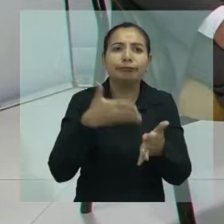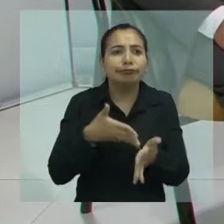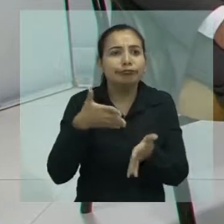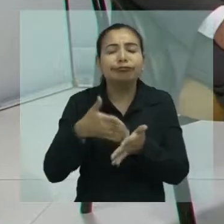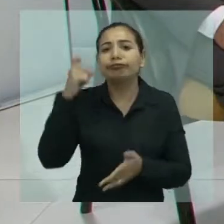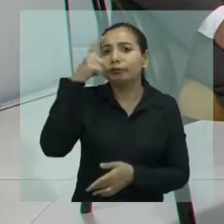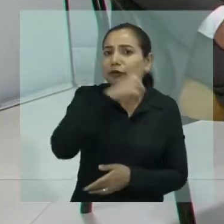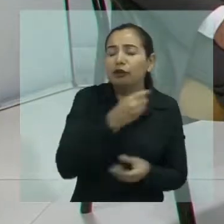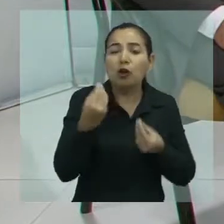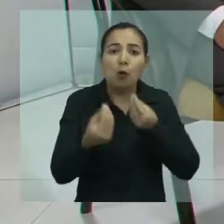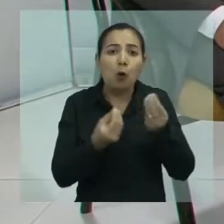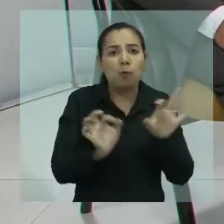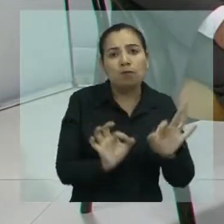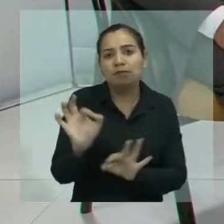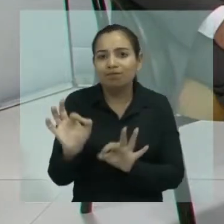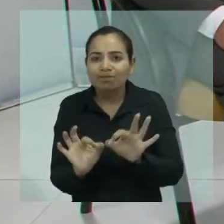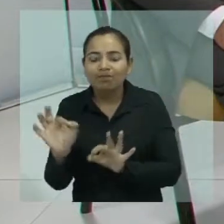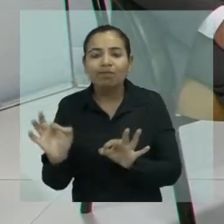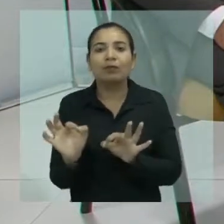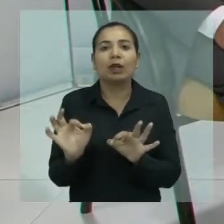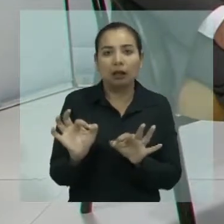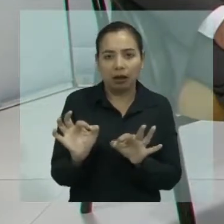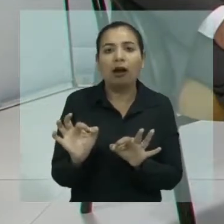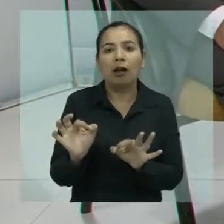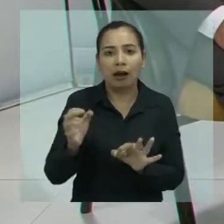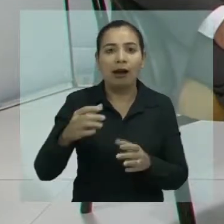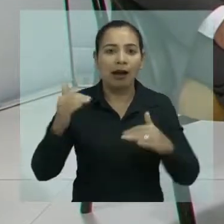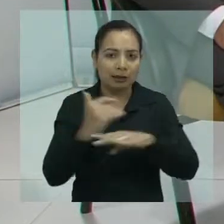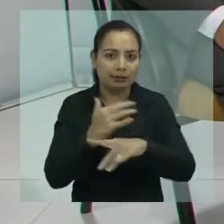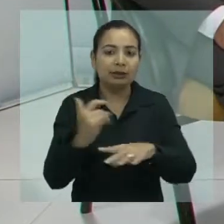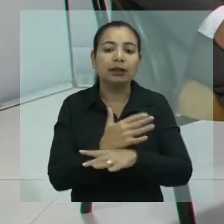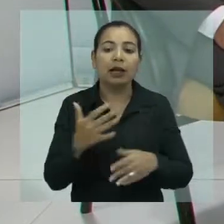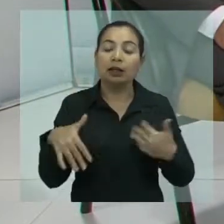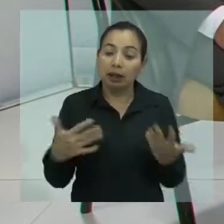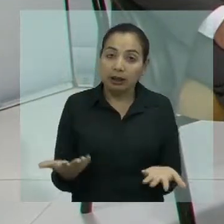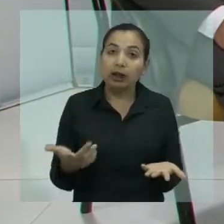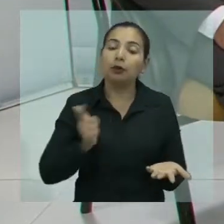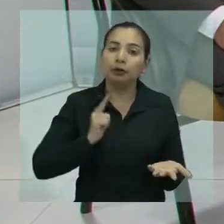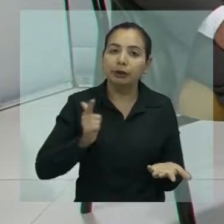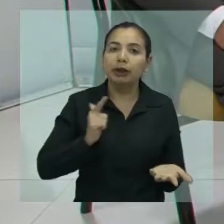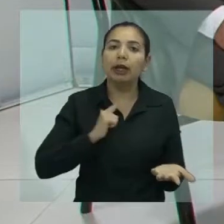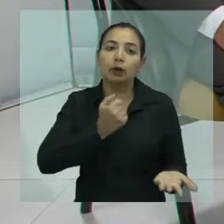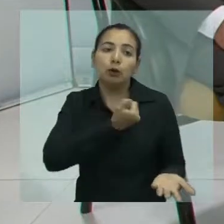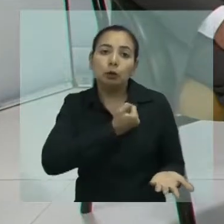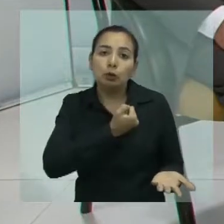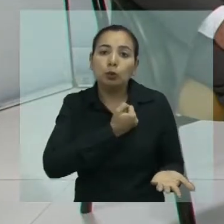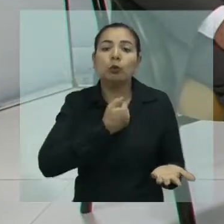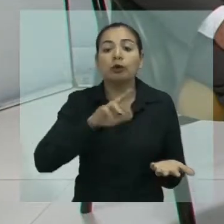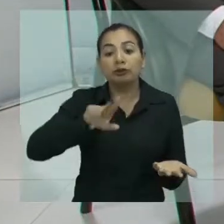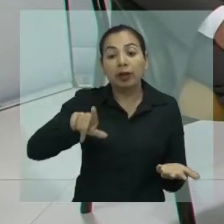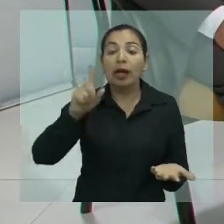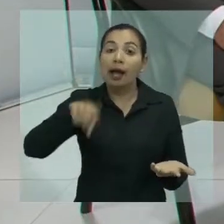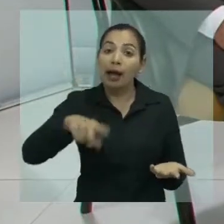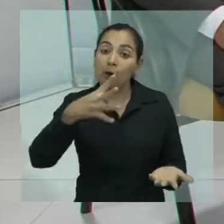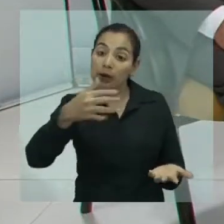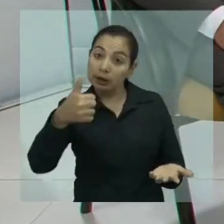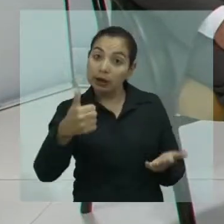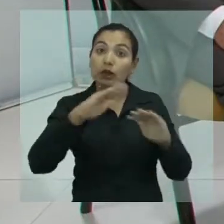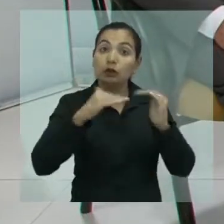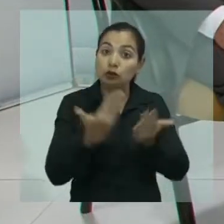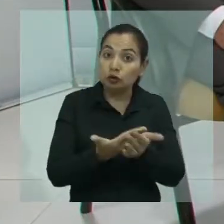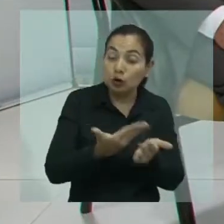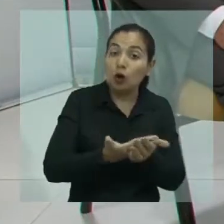dimensão. Concentração populacional. Concentração populacional e todas as dificuldades de você gerir uma cidade, né, dessa dimensão. E